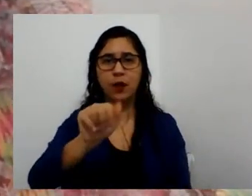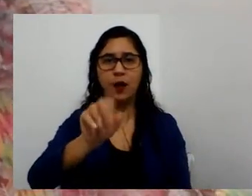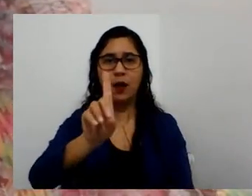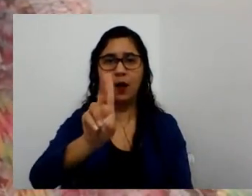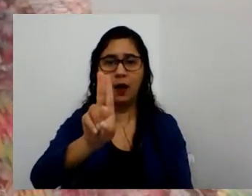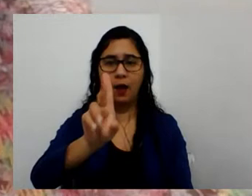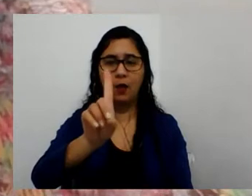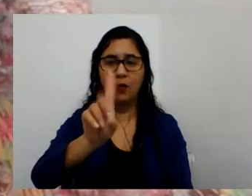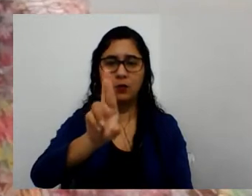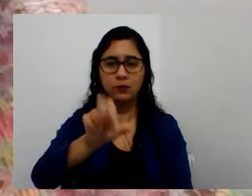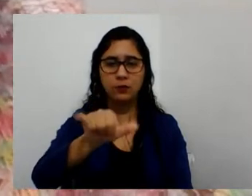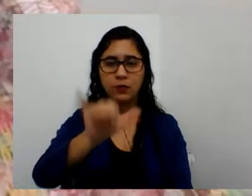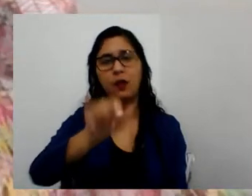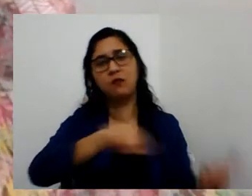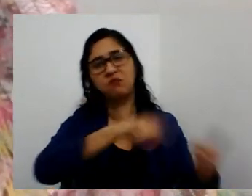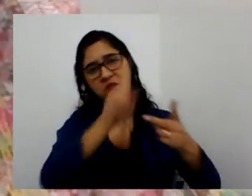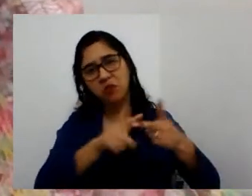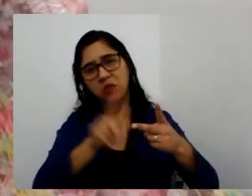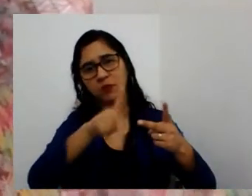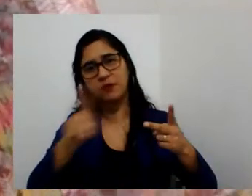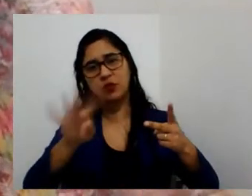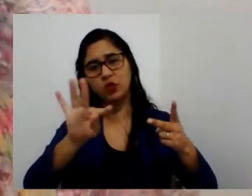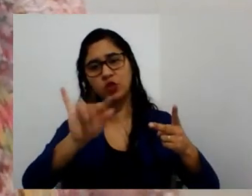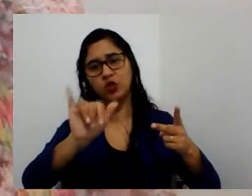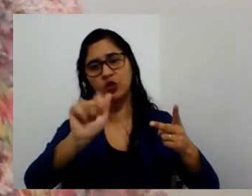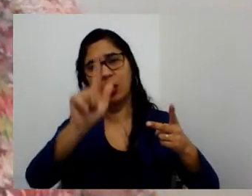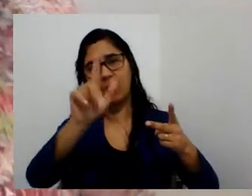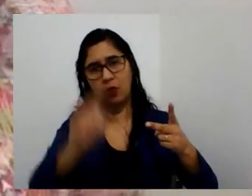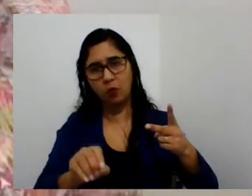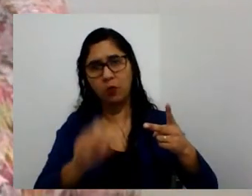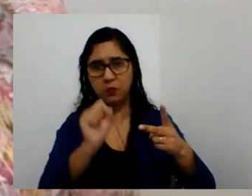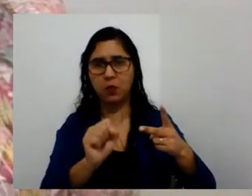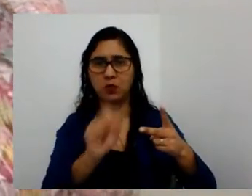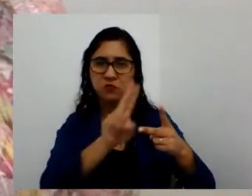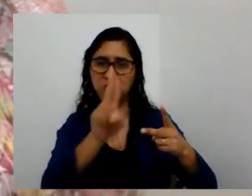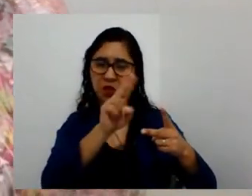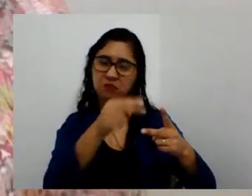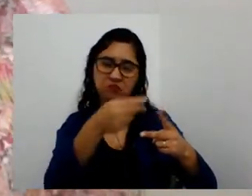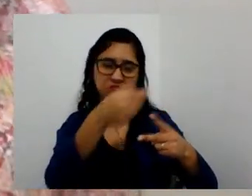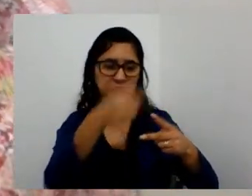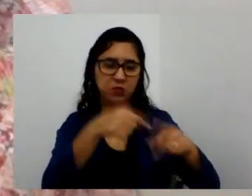a seguir, o professor Tiago, podem usar os 3 minutos.